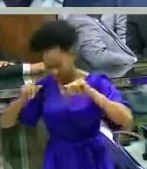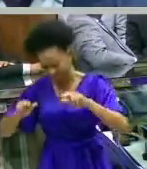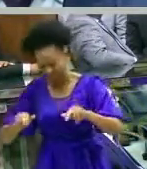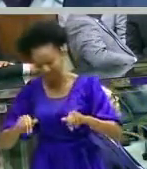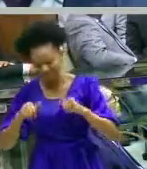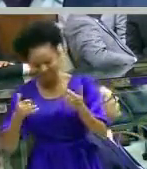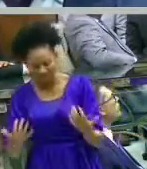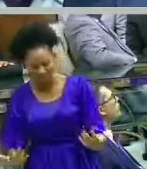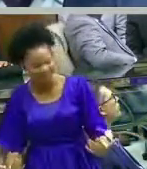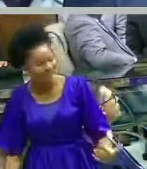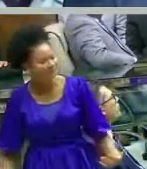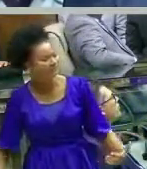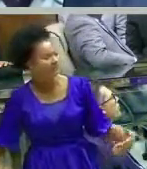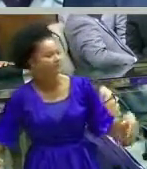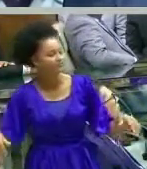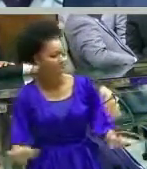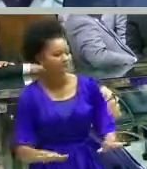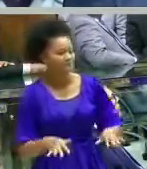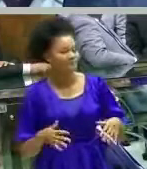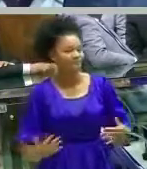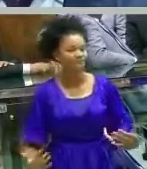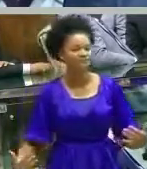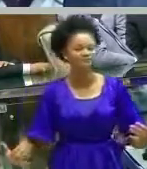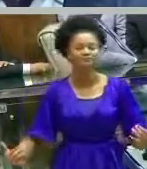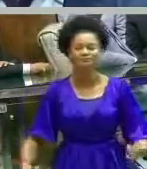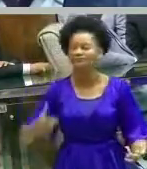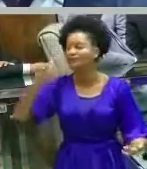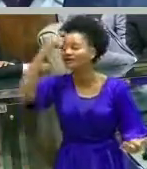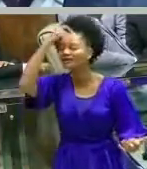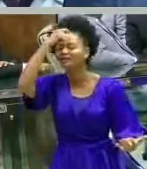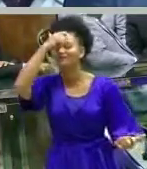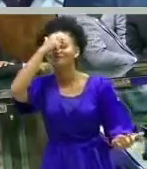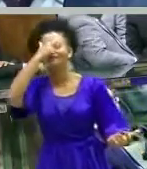afogarão. Eu sou